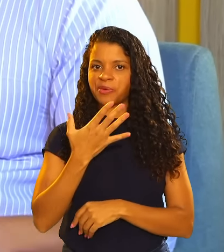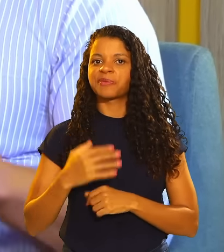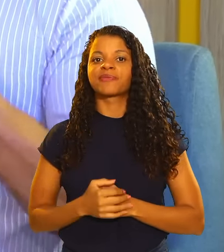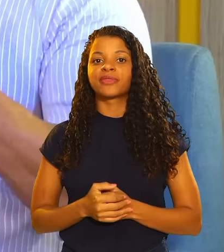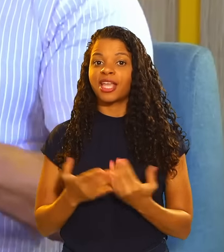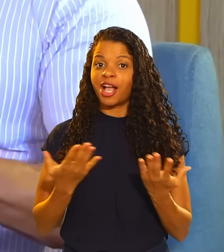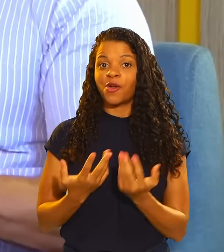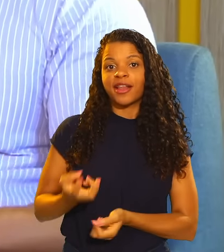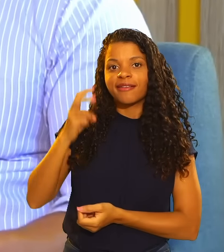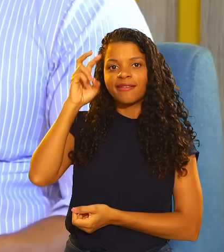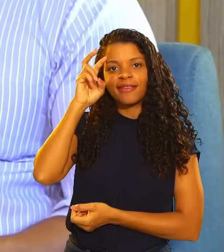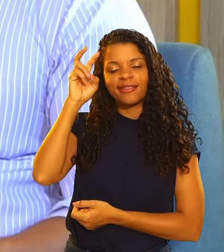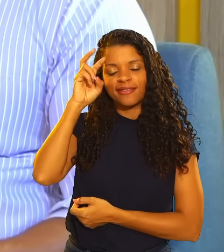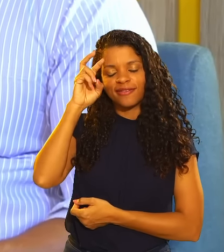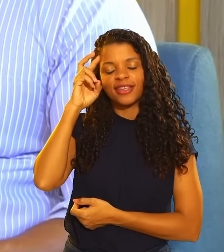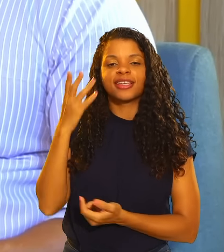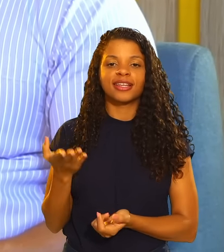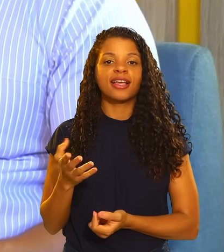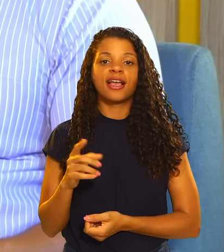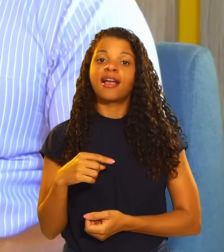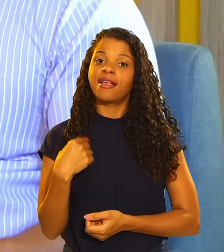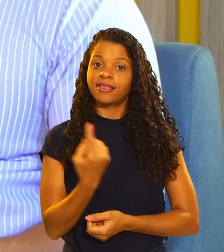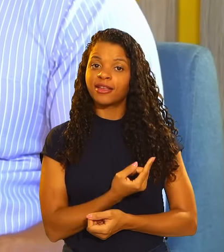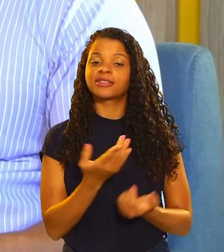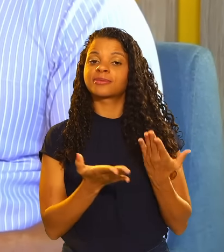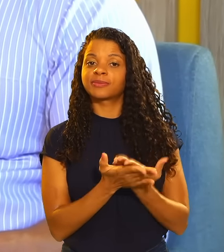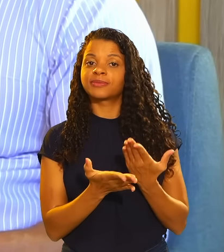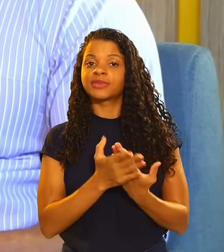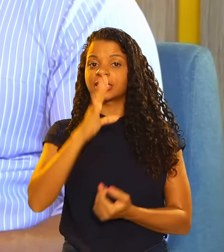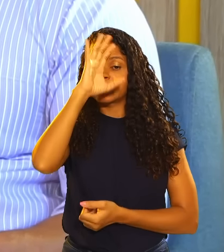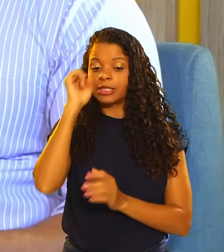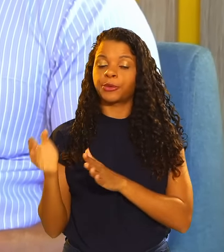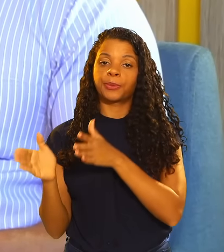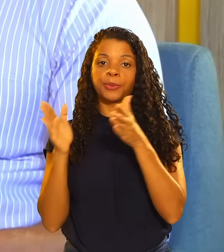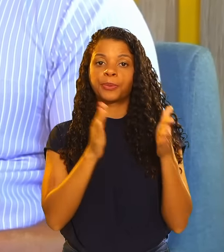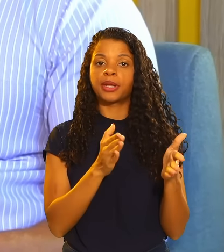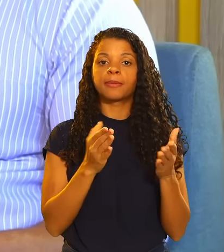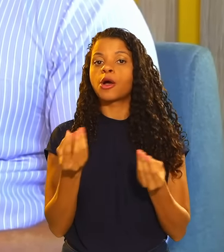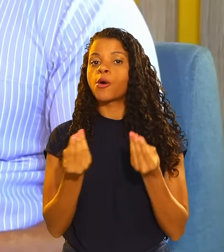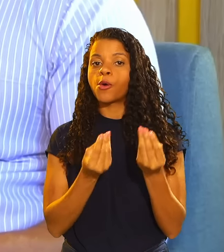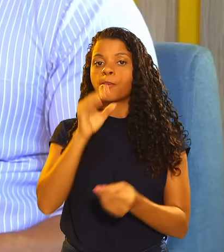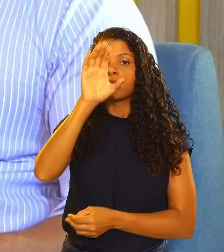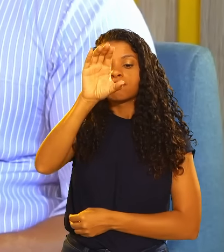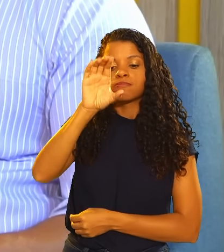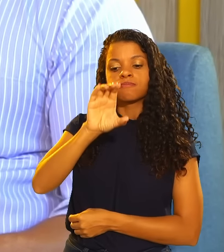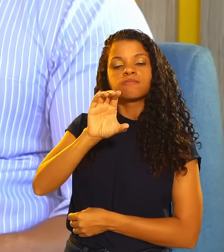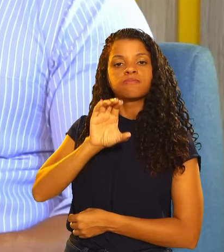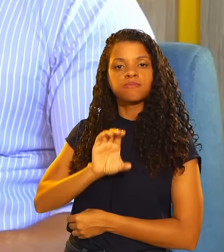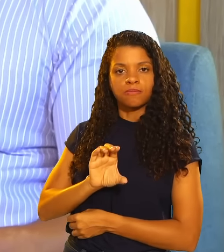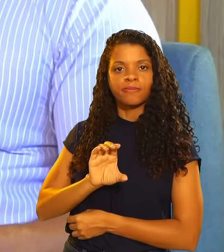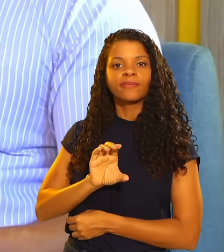nós estamos aí, que é a segunda parte desse formato de sanduíche. E aí eu te pergunto, né? Nós lemos aqui na